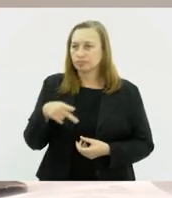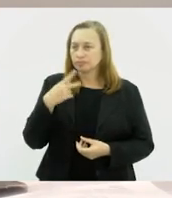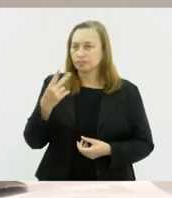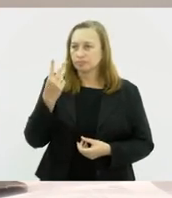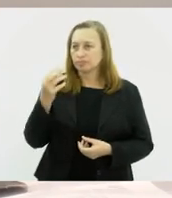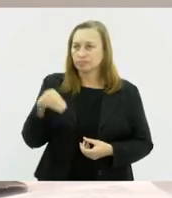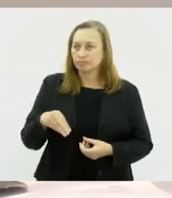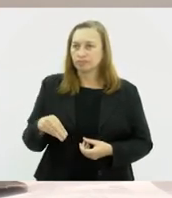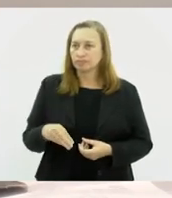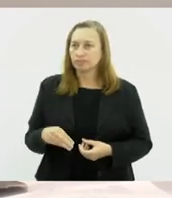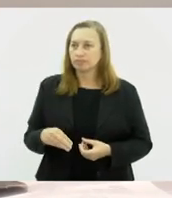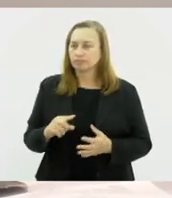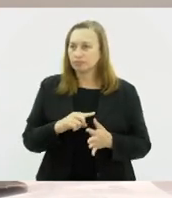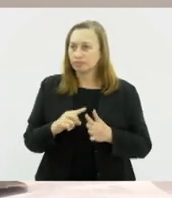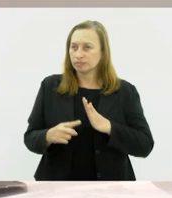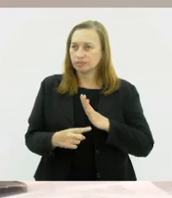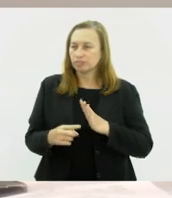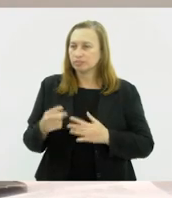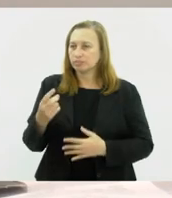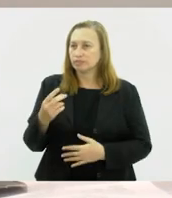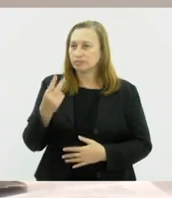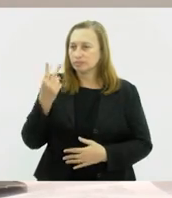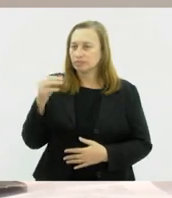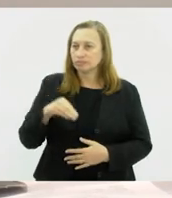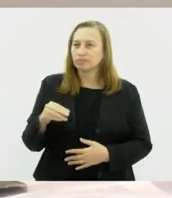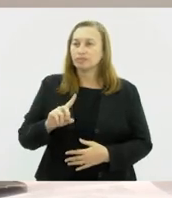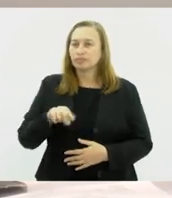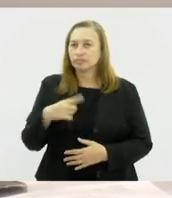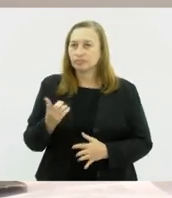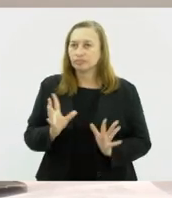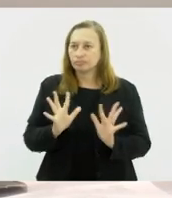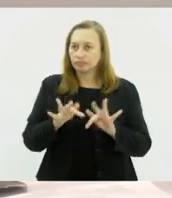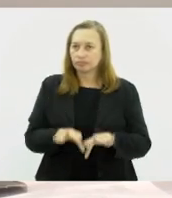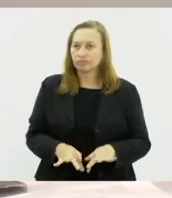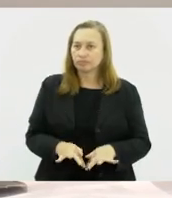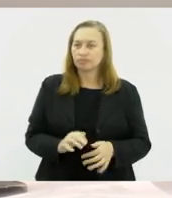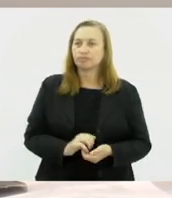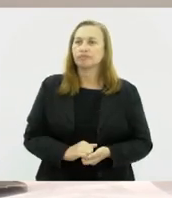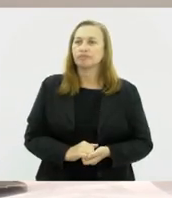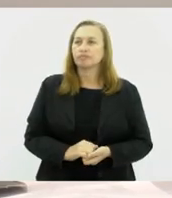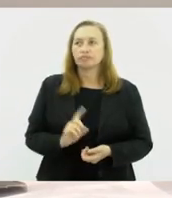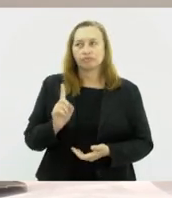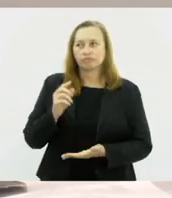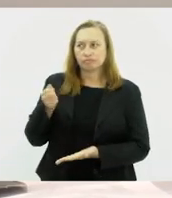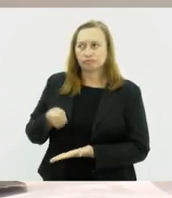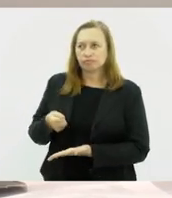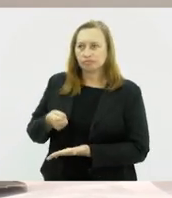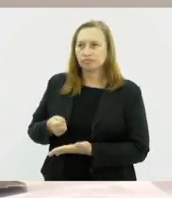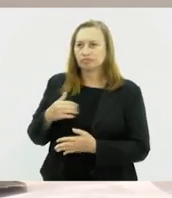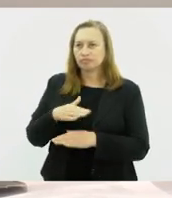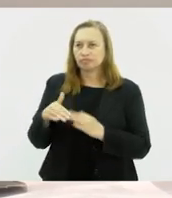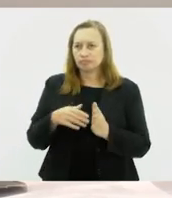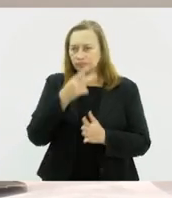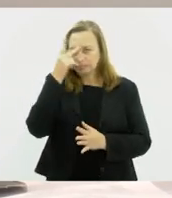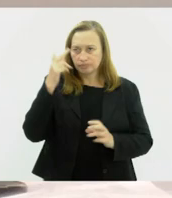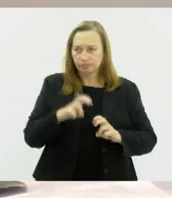minutos então vamos dar 2 minutos para cada um e depois para concluir vamos ver não não Obrigatoriamente todas as pessoas da mesa quem